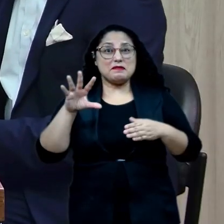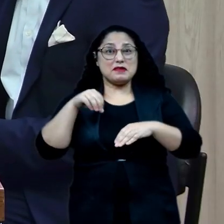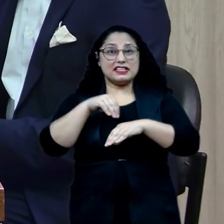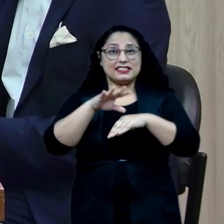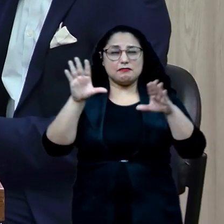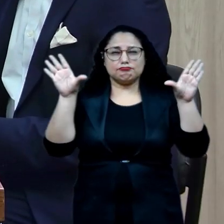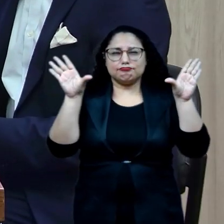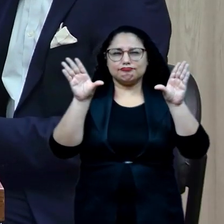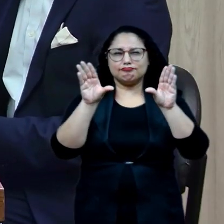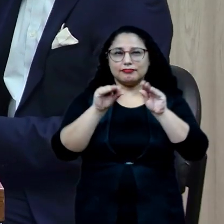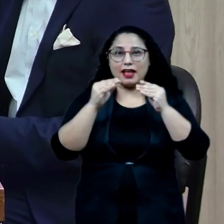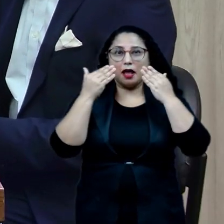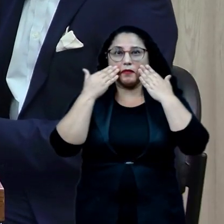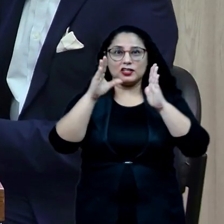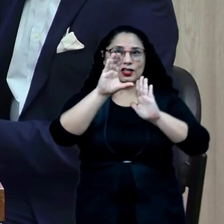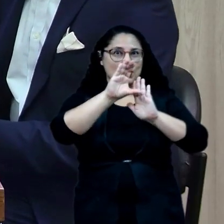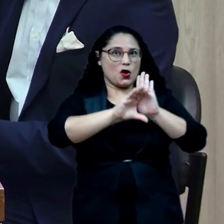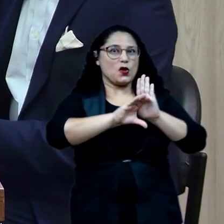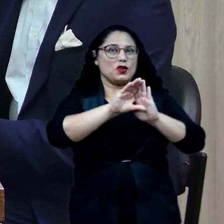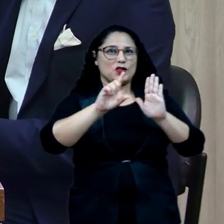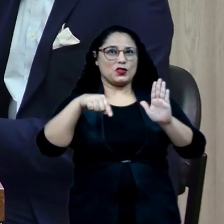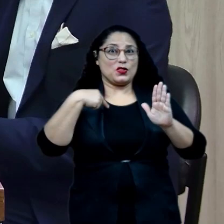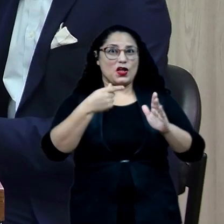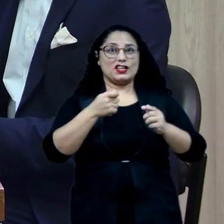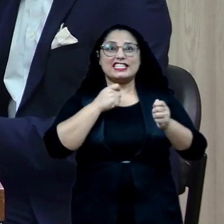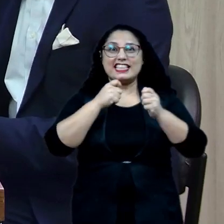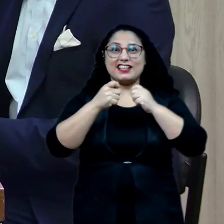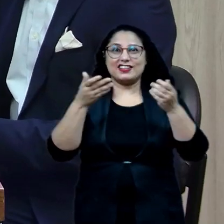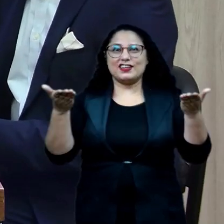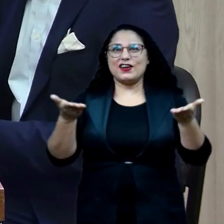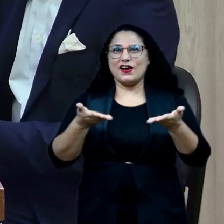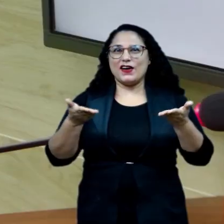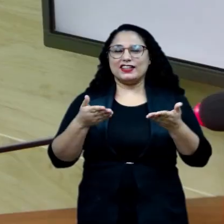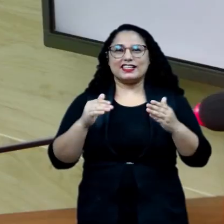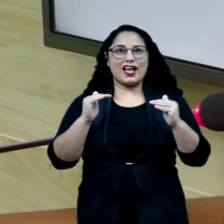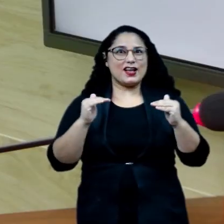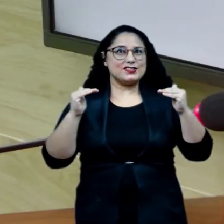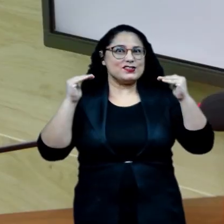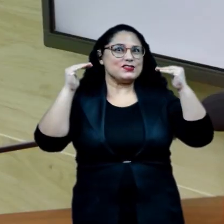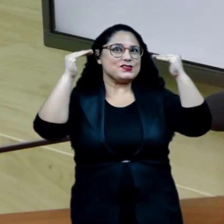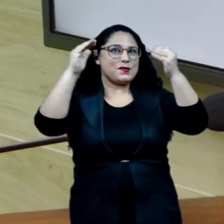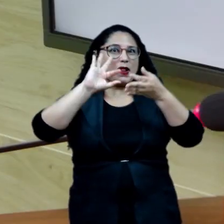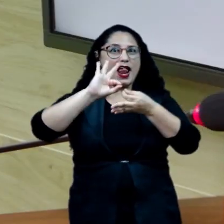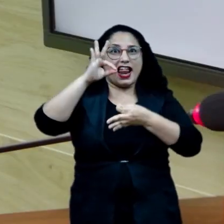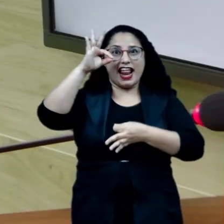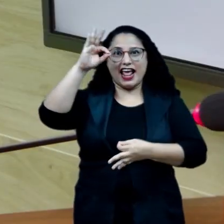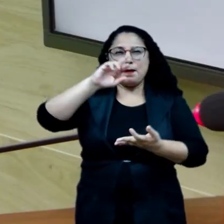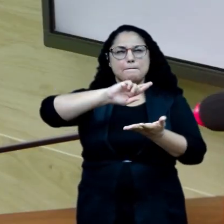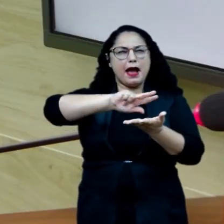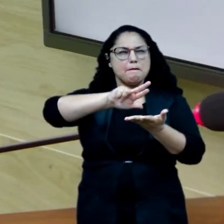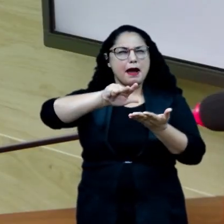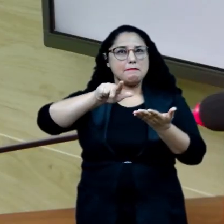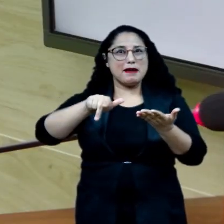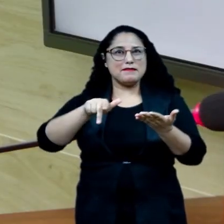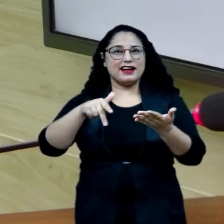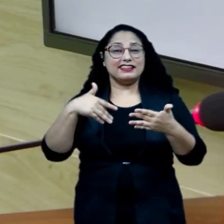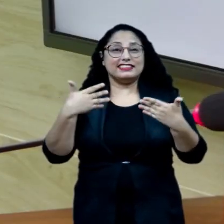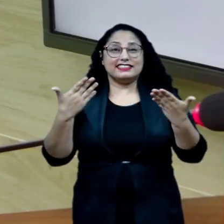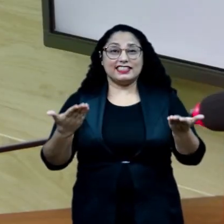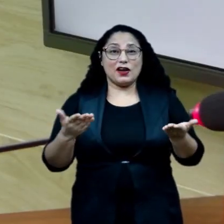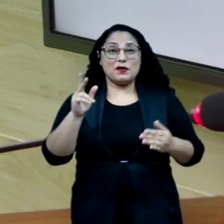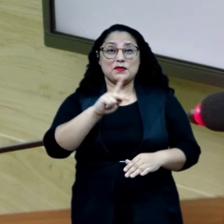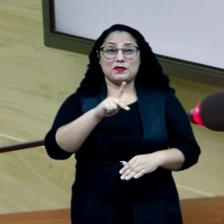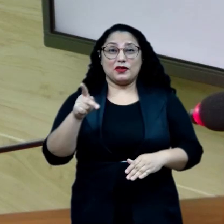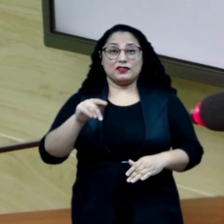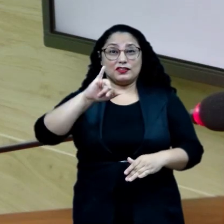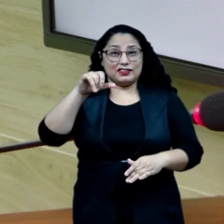breve apresentação aqui do currículo do nosso entrevistado de hoje, que é super extenso e bem diversificado, né? Bom, o